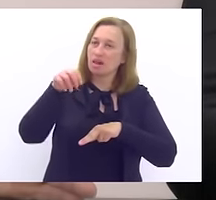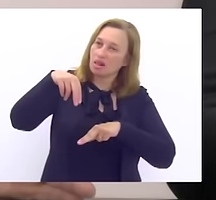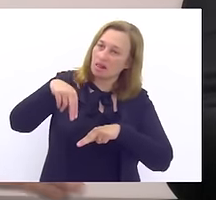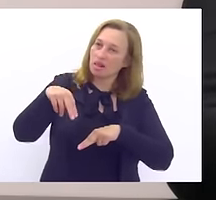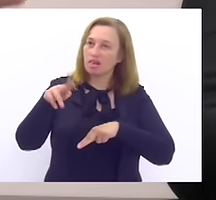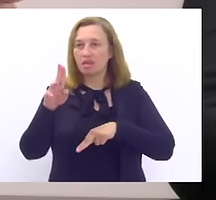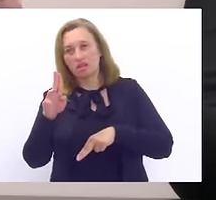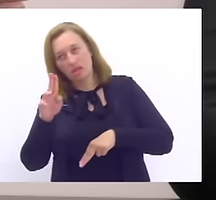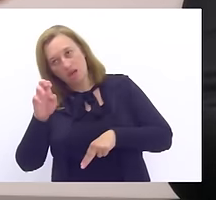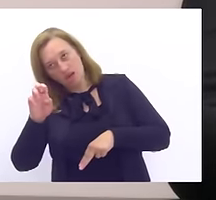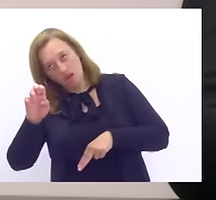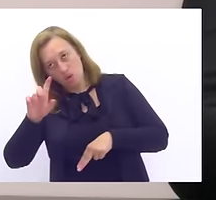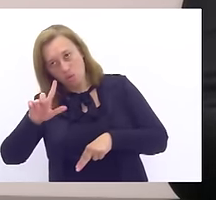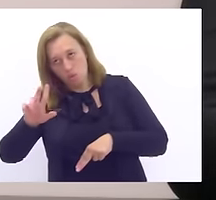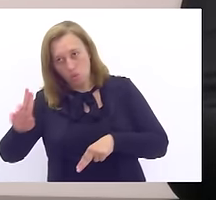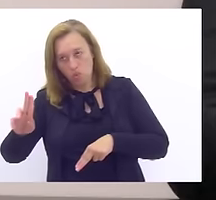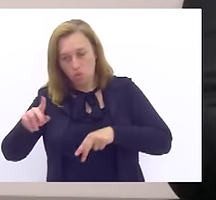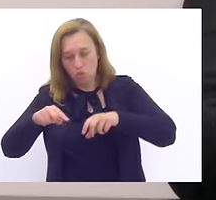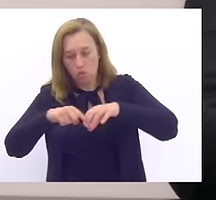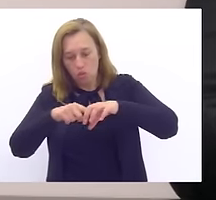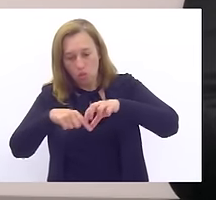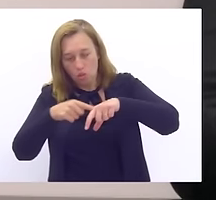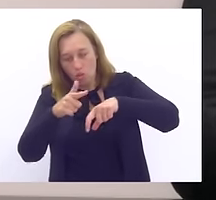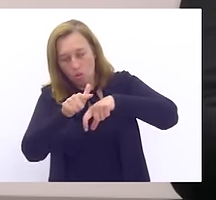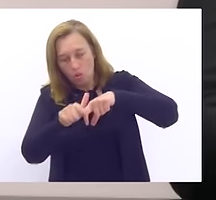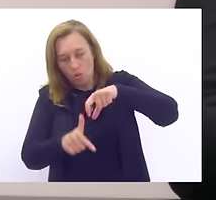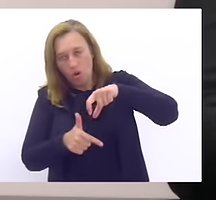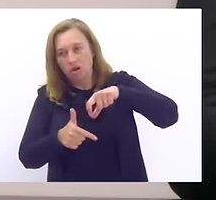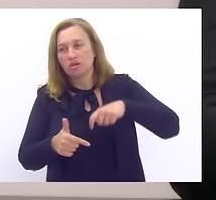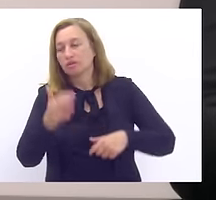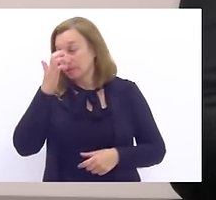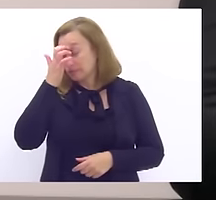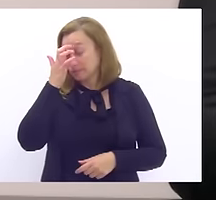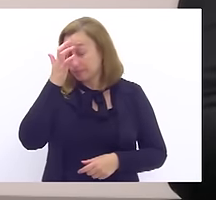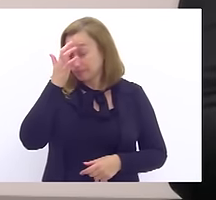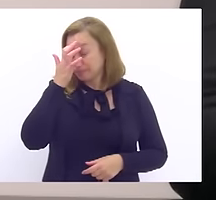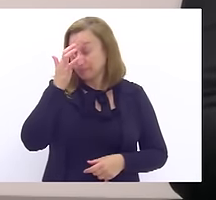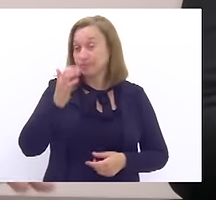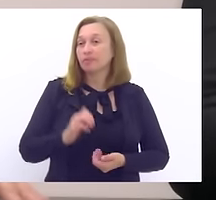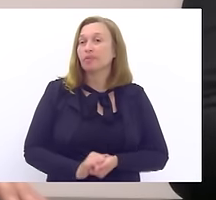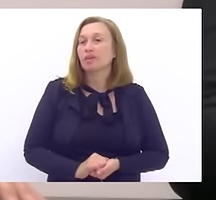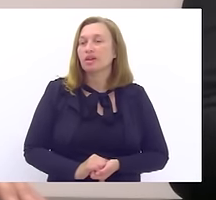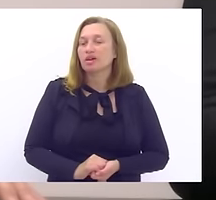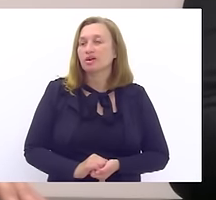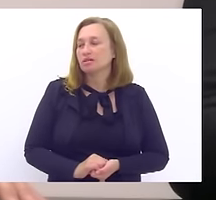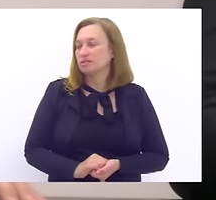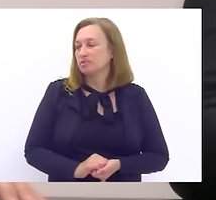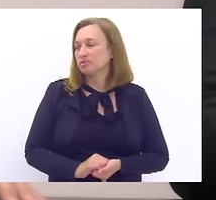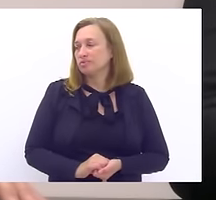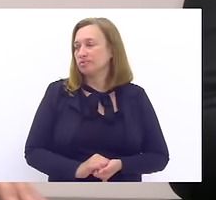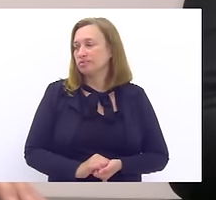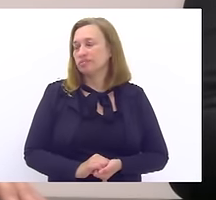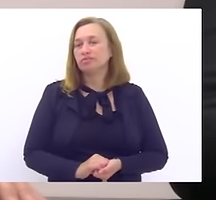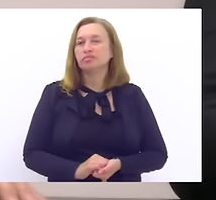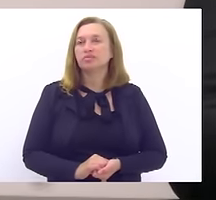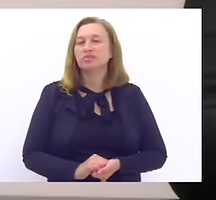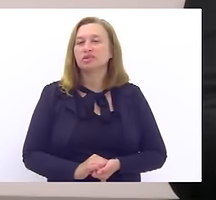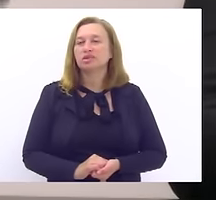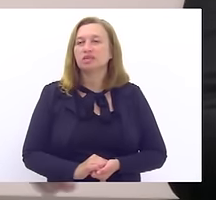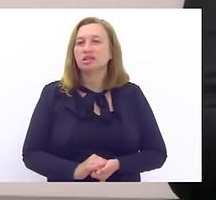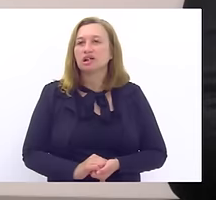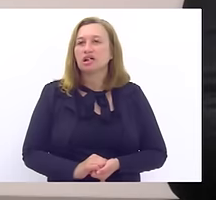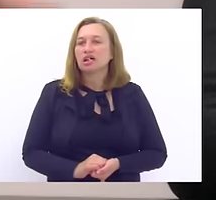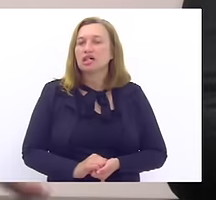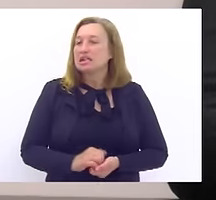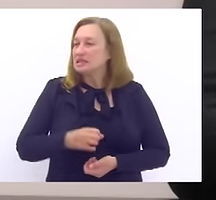coerência sabe por quê vai de acordo com o estado emocional do agente que tá trabalhando se